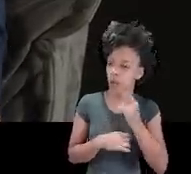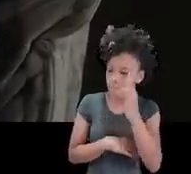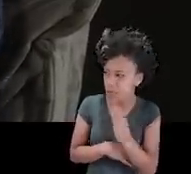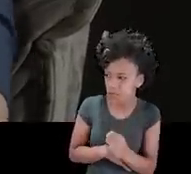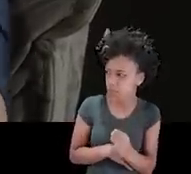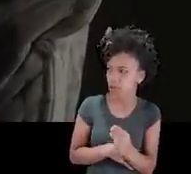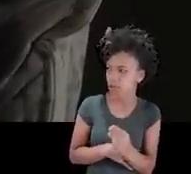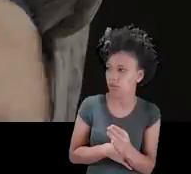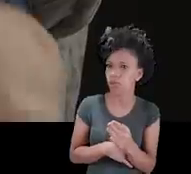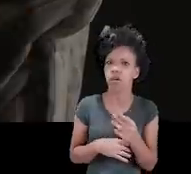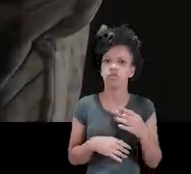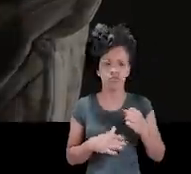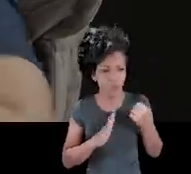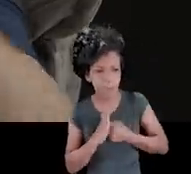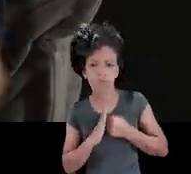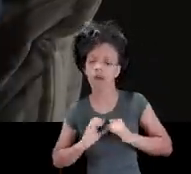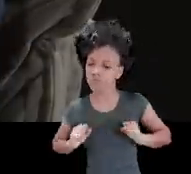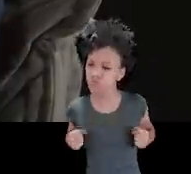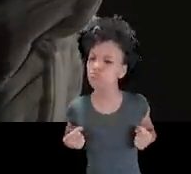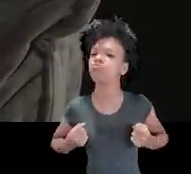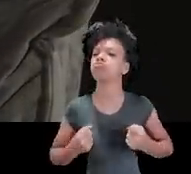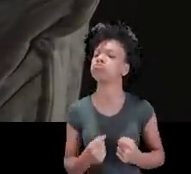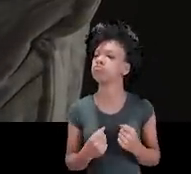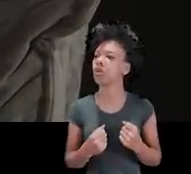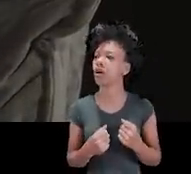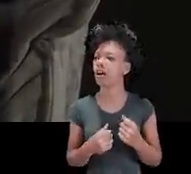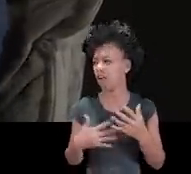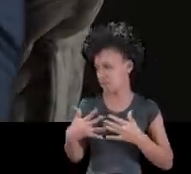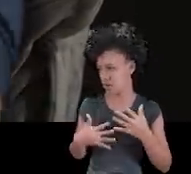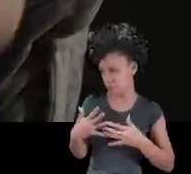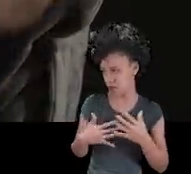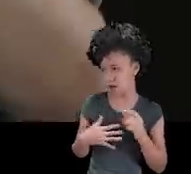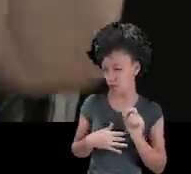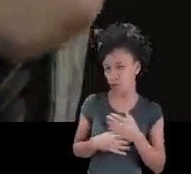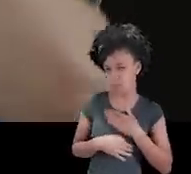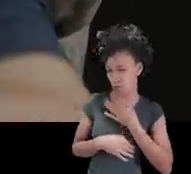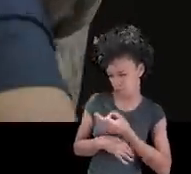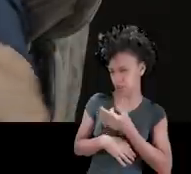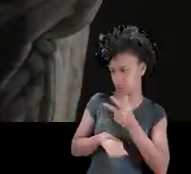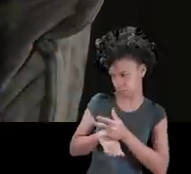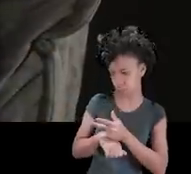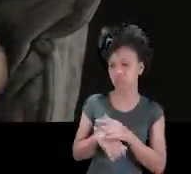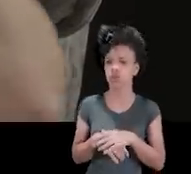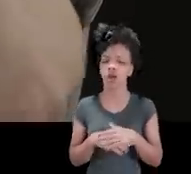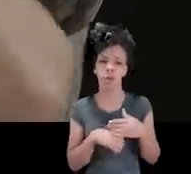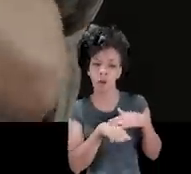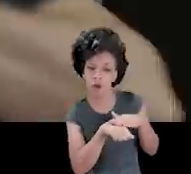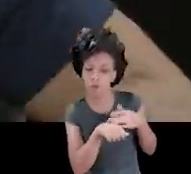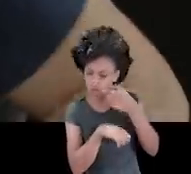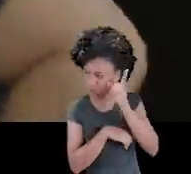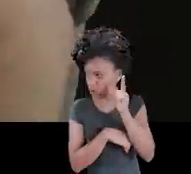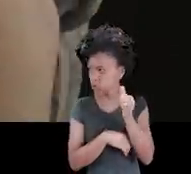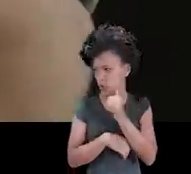Brasil. Uhum, de buscar, de ir atrás, de forçar. Eu acho que acaba atrapalhando a gente, Sebastião. É a minha visão, meu achismo. Até tive uma conversa aqui